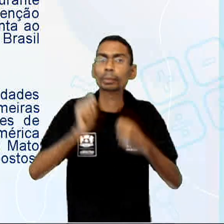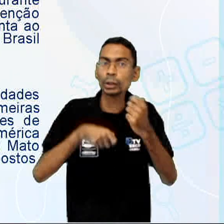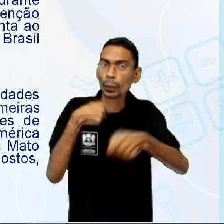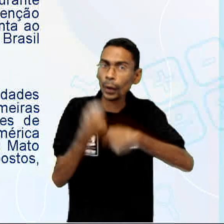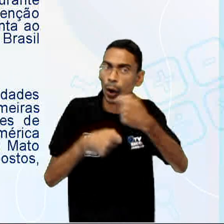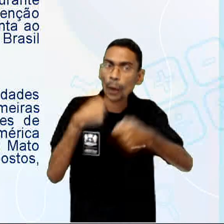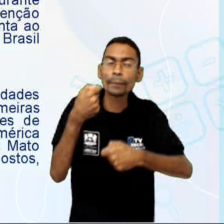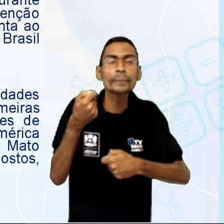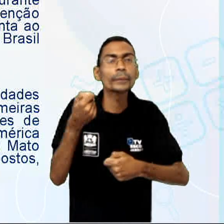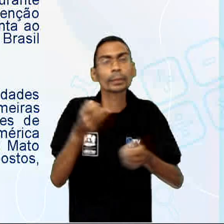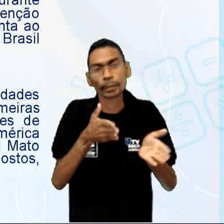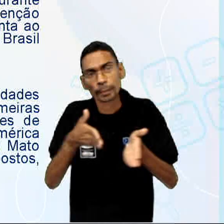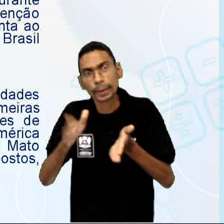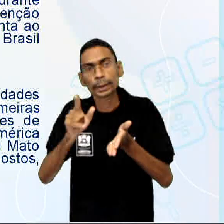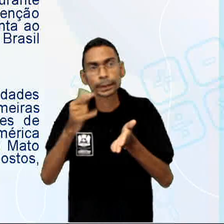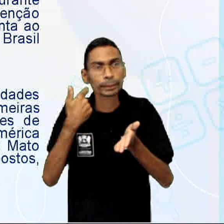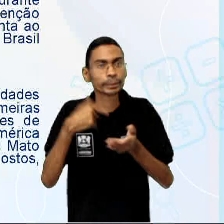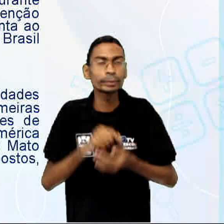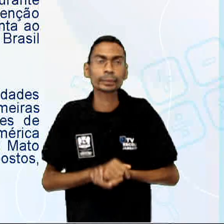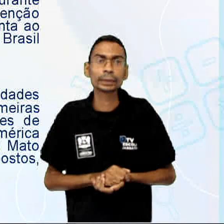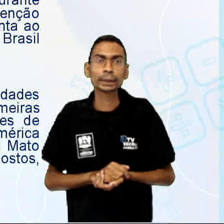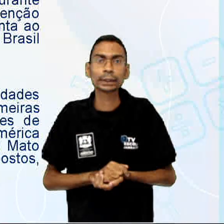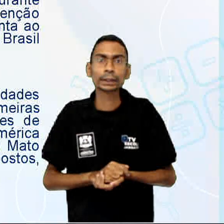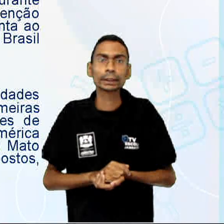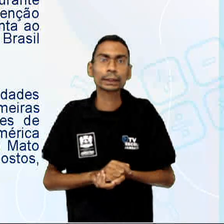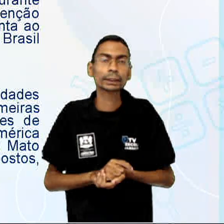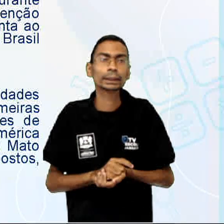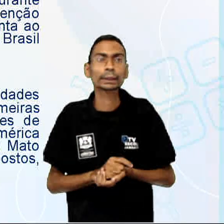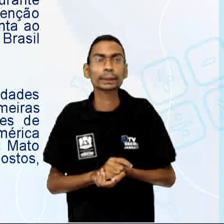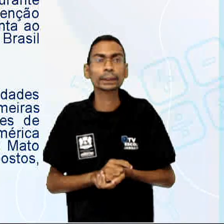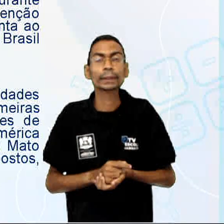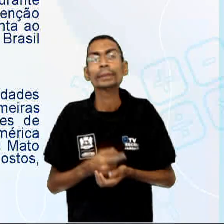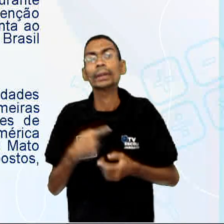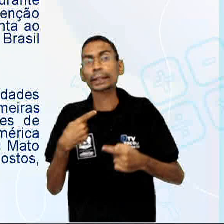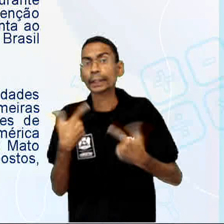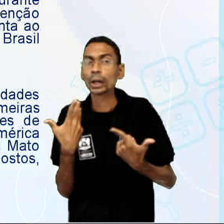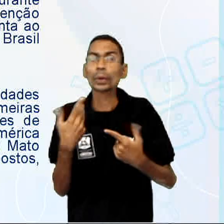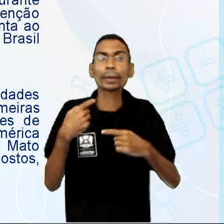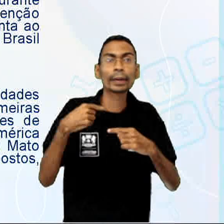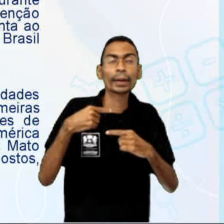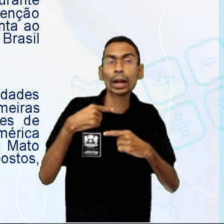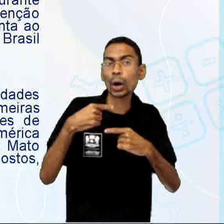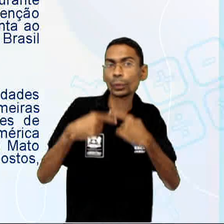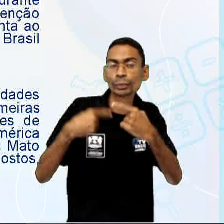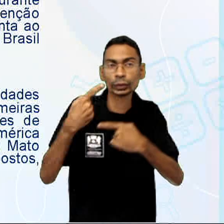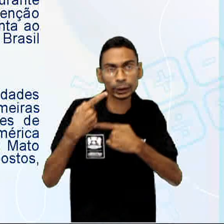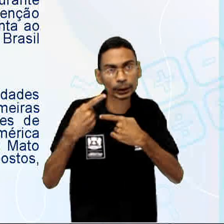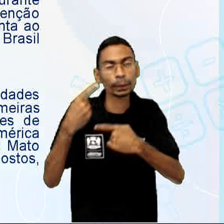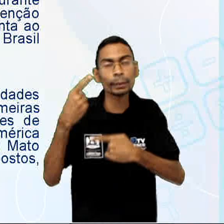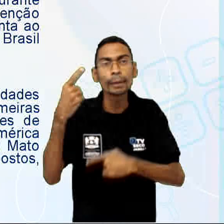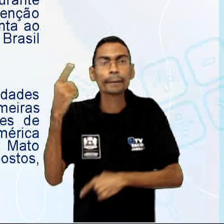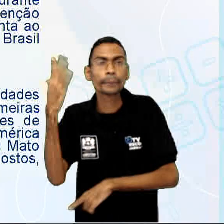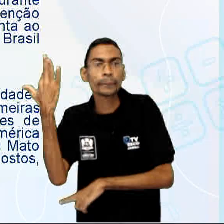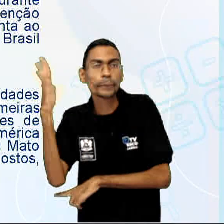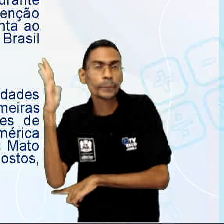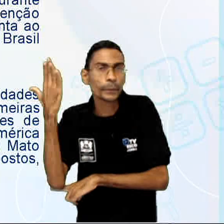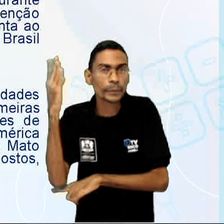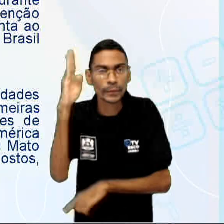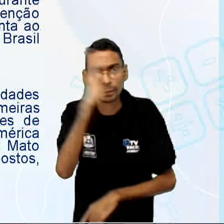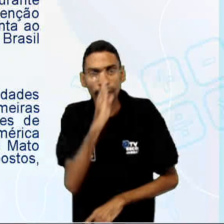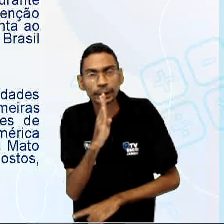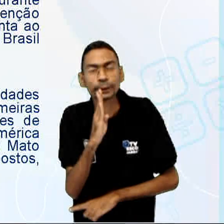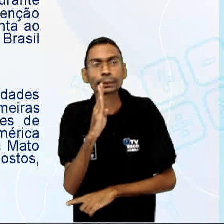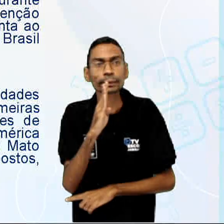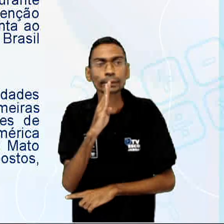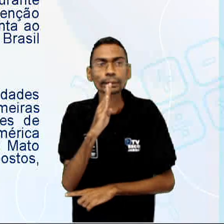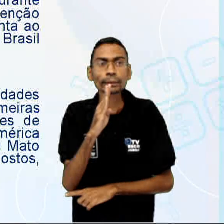ciclo do açúcar e ciclo do ouro. Ciclo do pau-brasil é a parte inicial, que vai mais ou menos de 1500 a